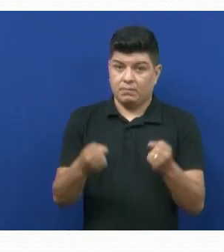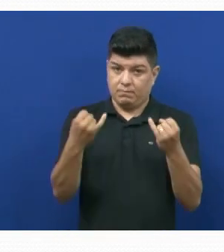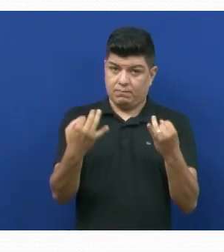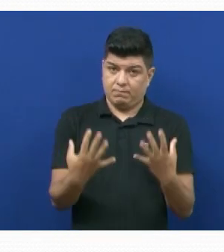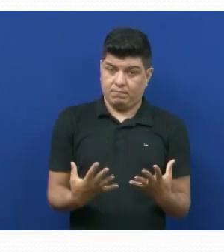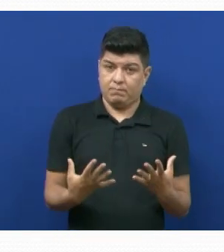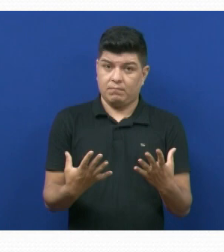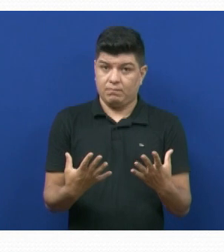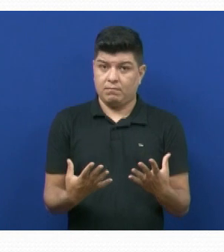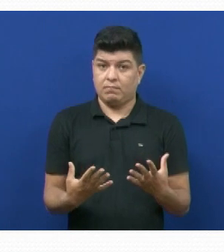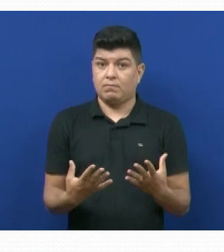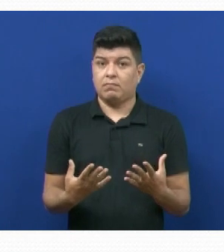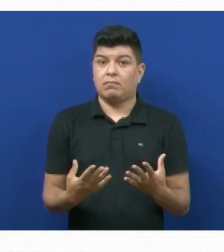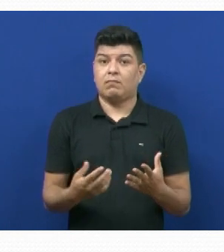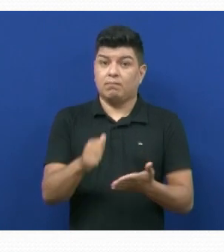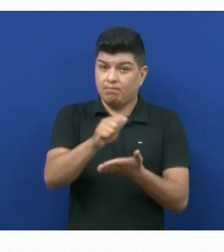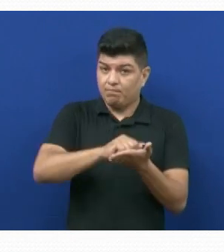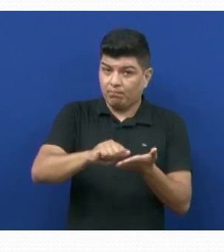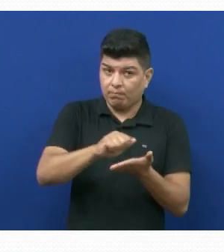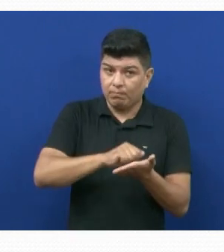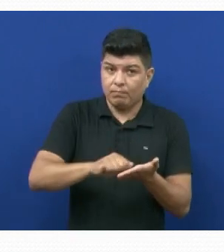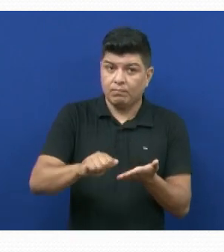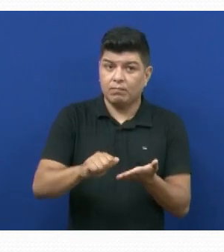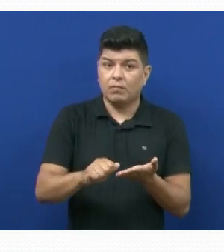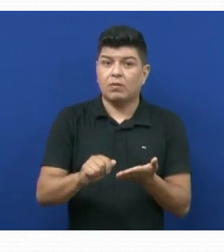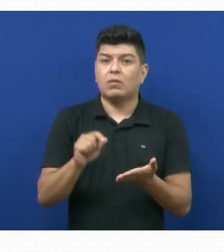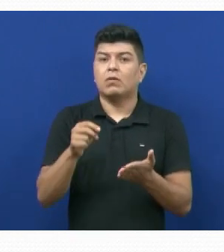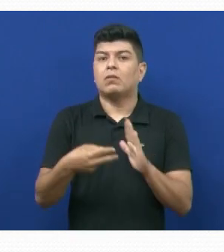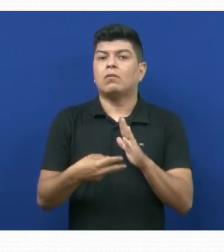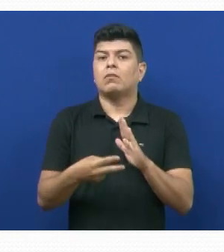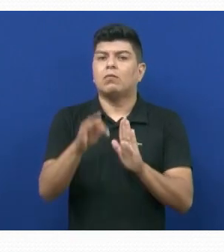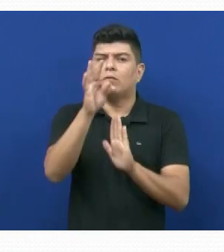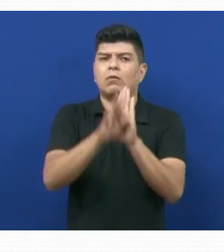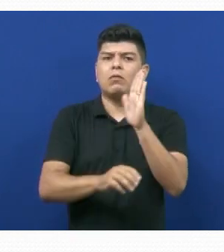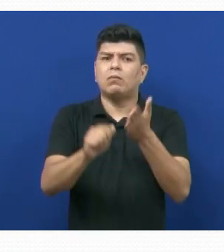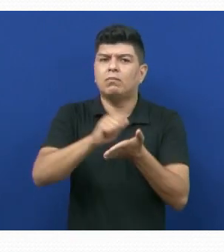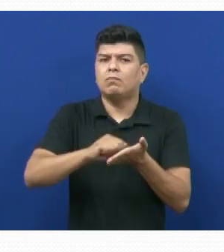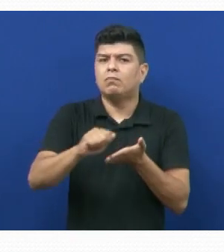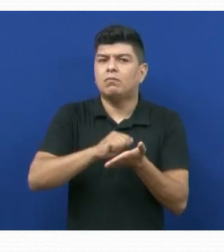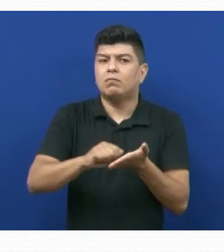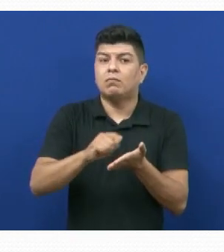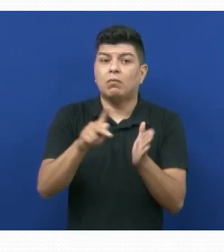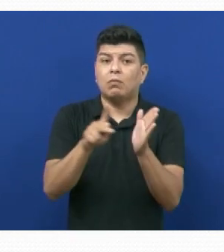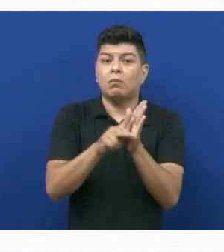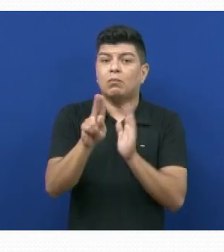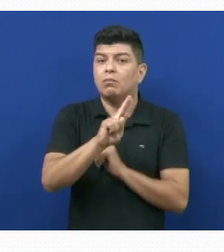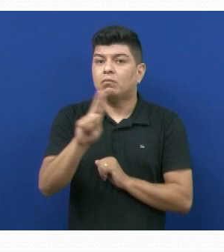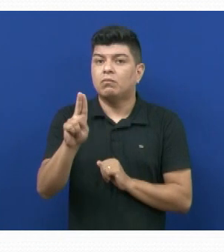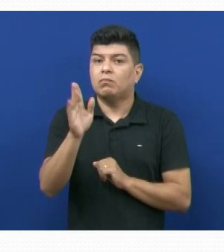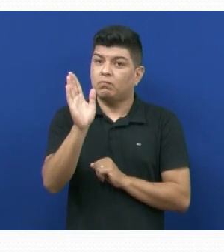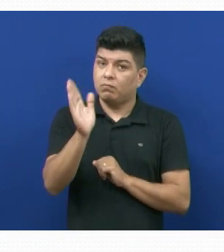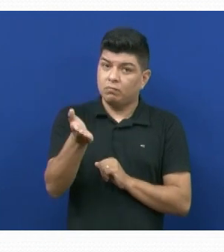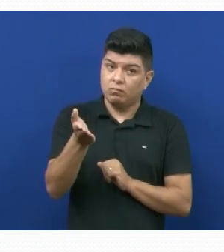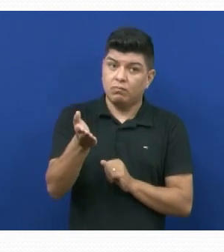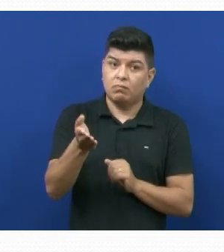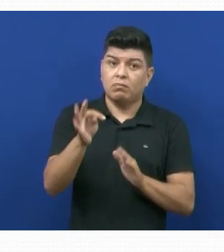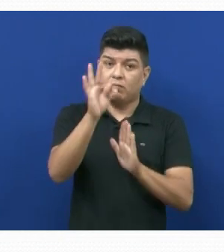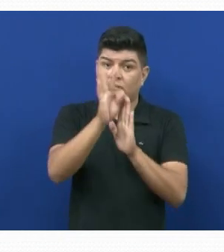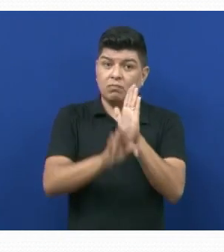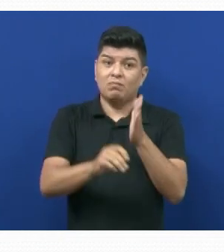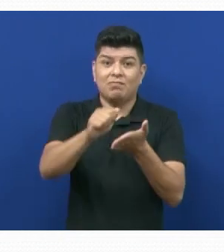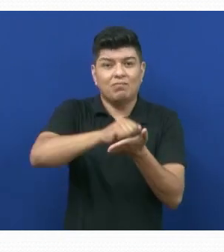um pouquinho sobre o tipo descritivo. O que é um texto descritivo? Como o próprio nome já sugere, é um texto